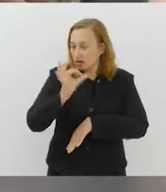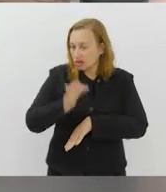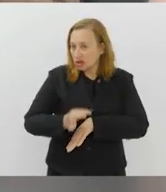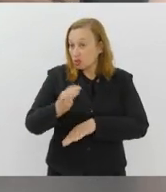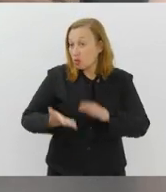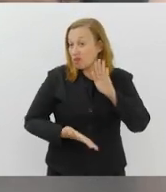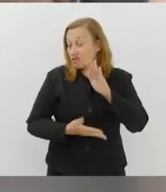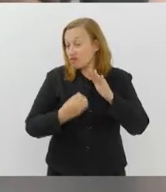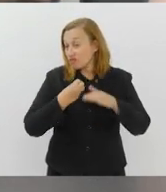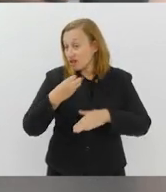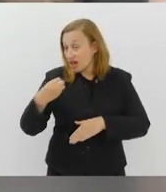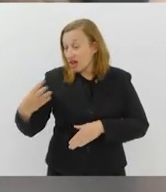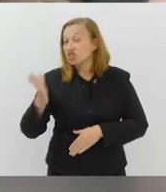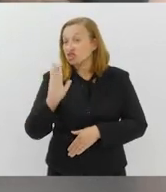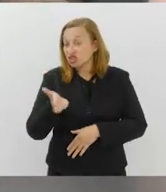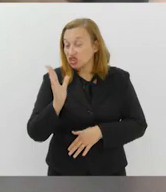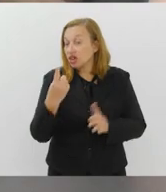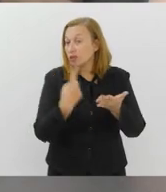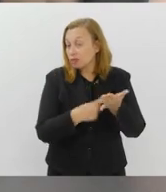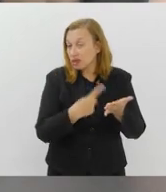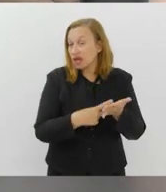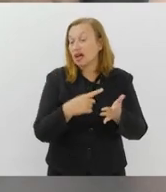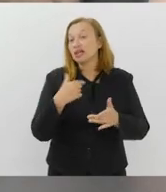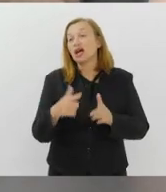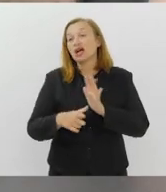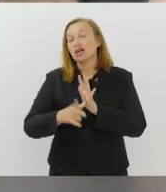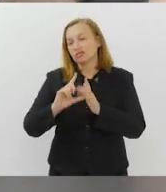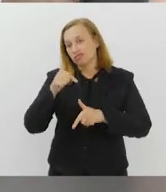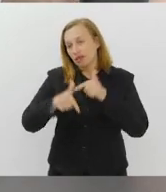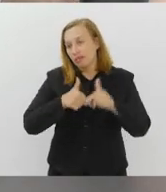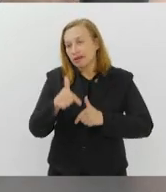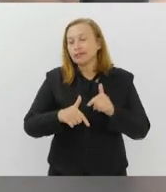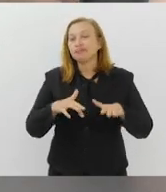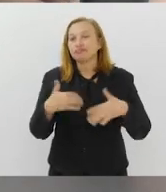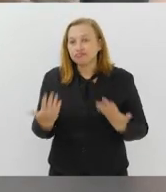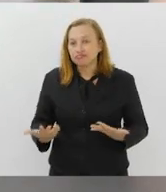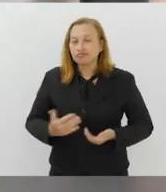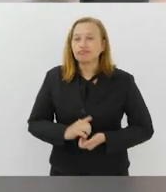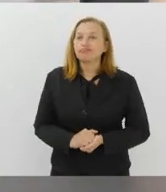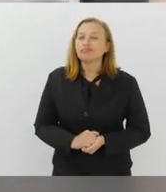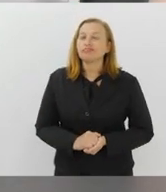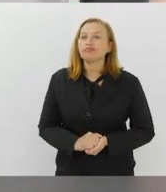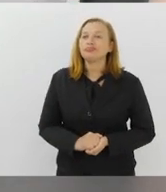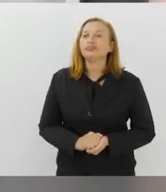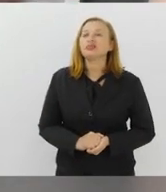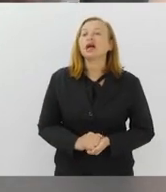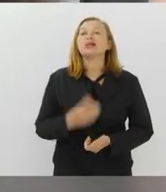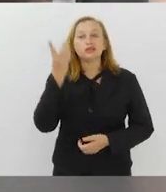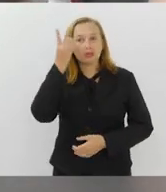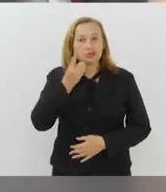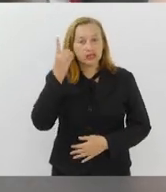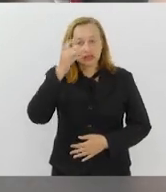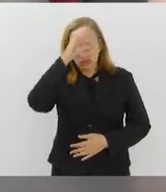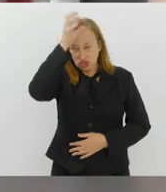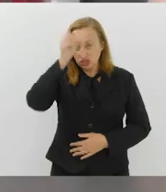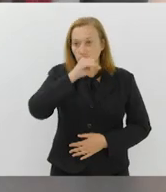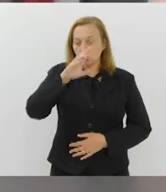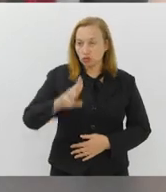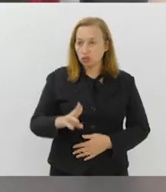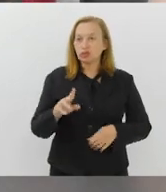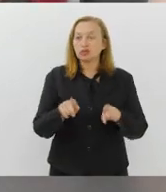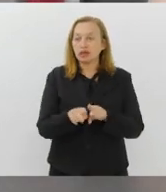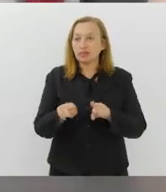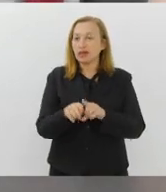viagem que já estava comprometido, a trabalho, evidentemente. Então, tanto ele quanto a deputada Tia Ju enviaram